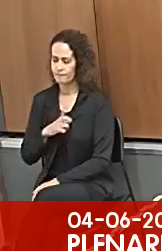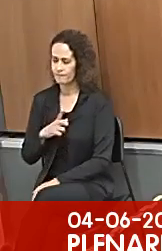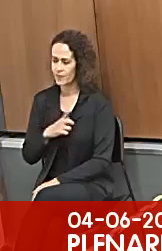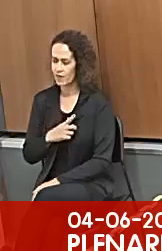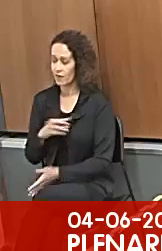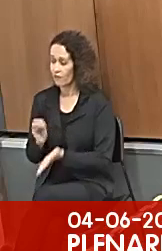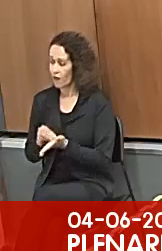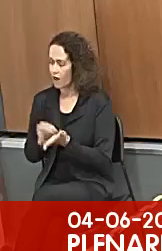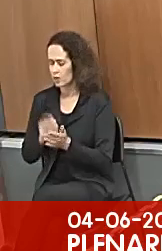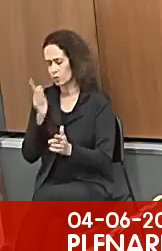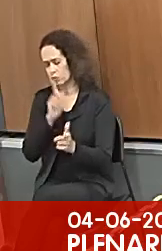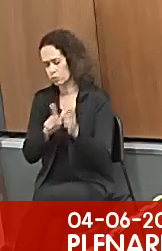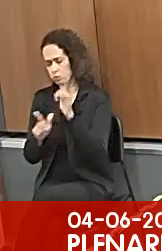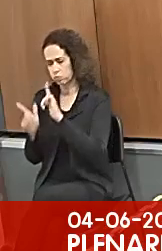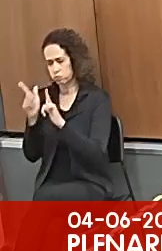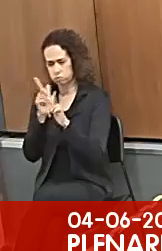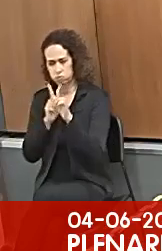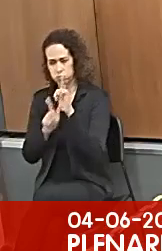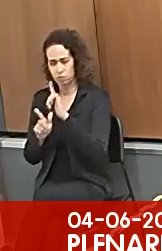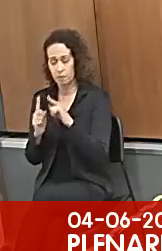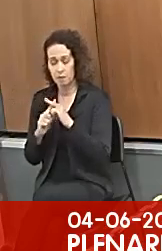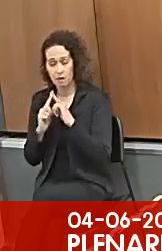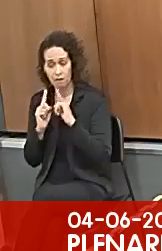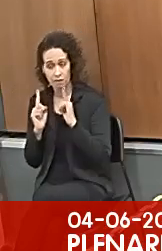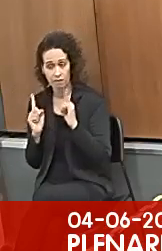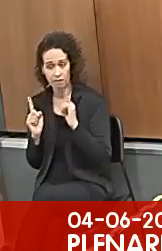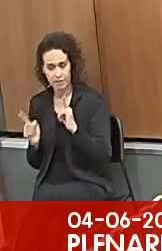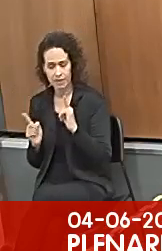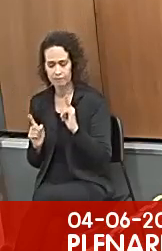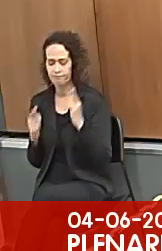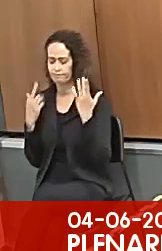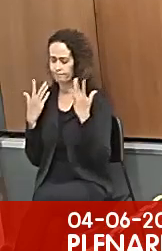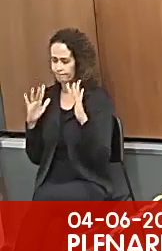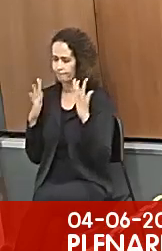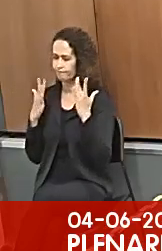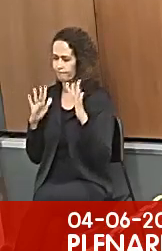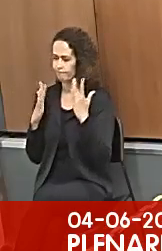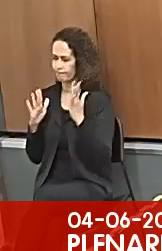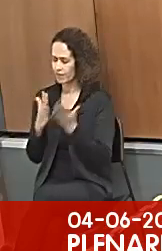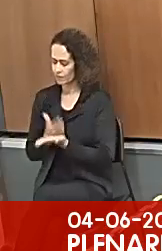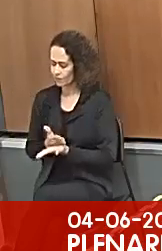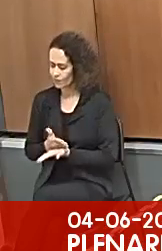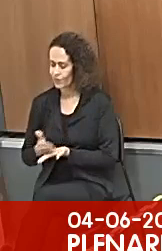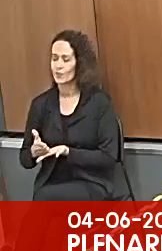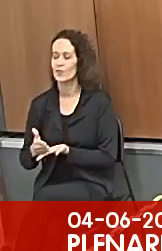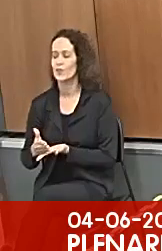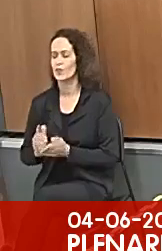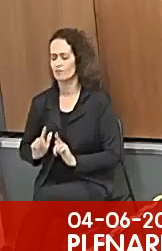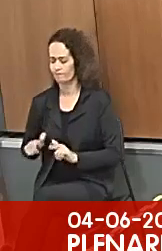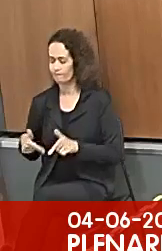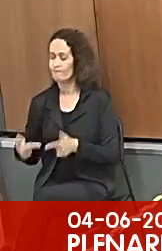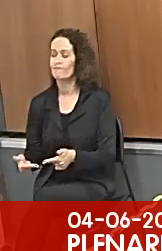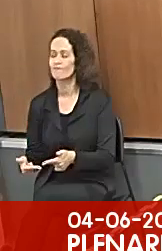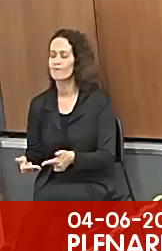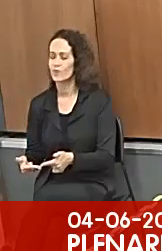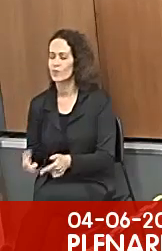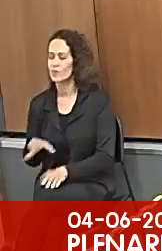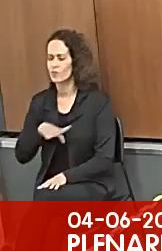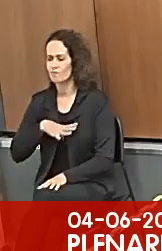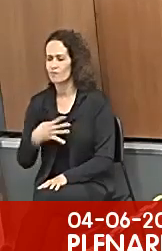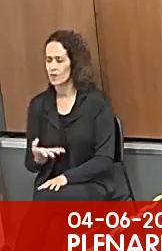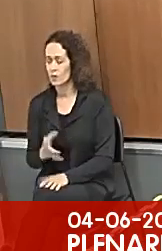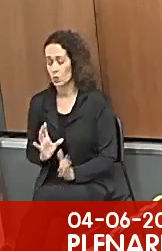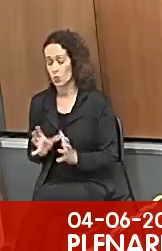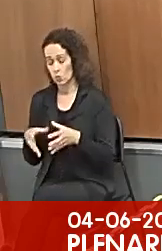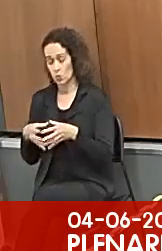conquistas a serem feitas, mas é de se parabenizar essa iniciativa de um grupo de mães que